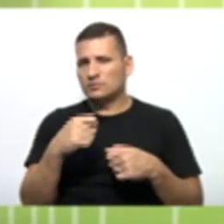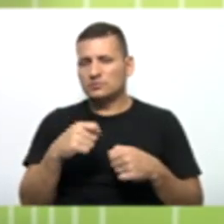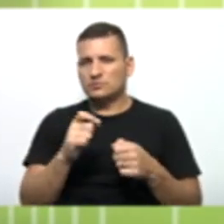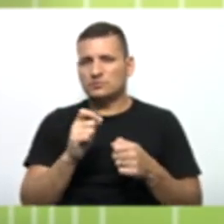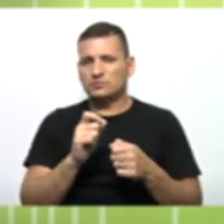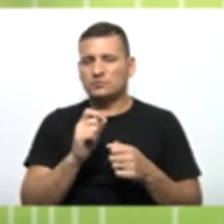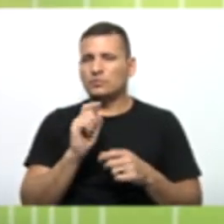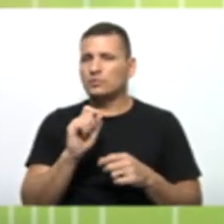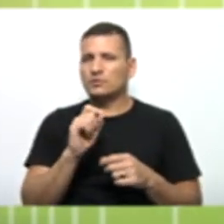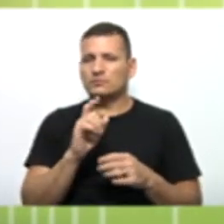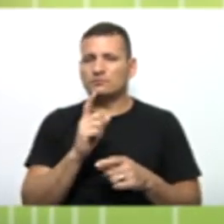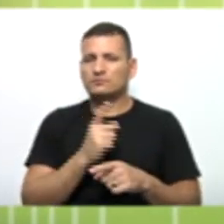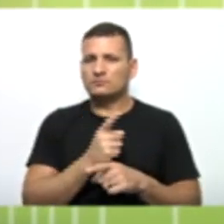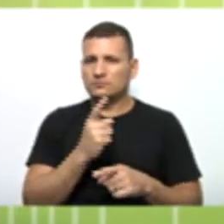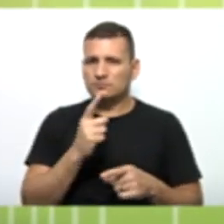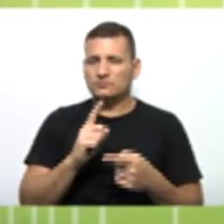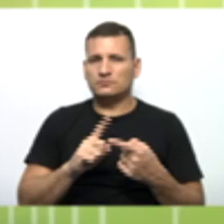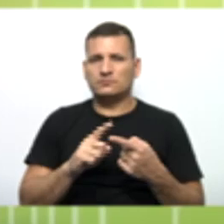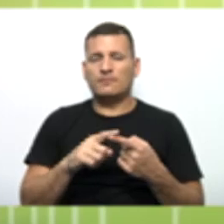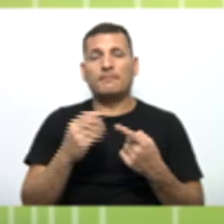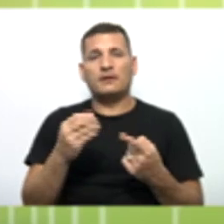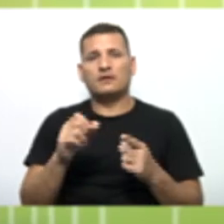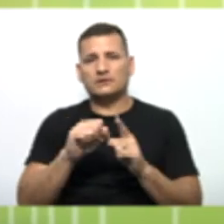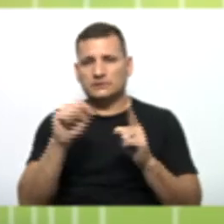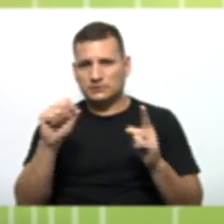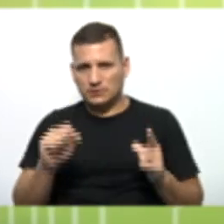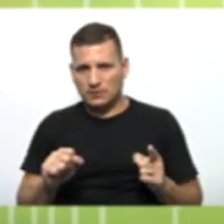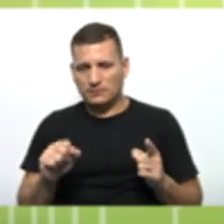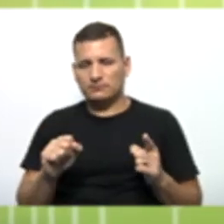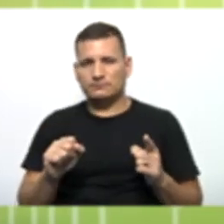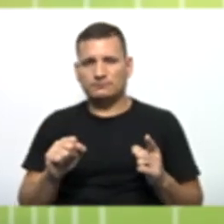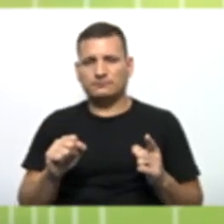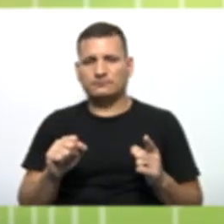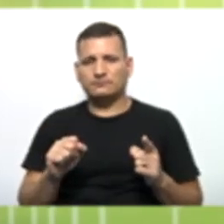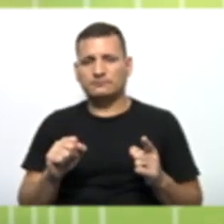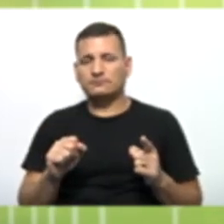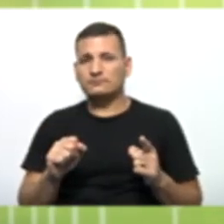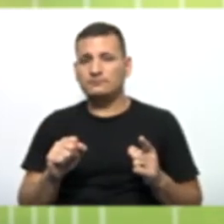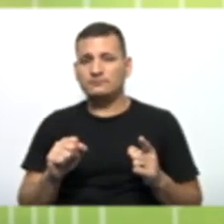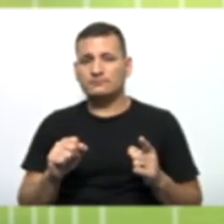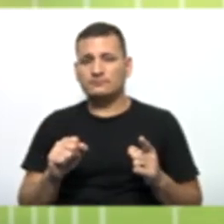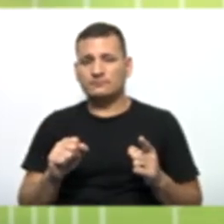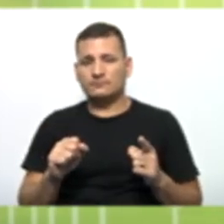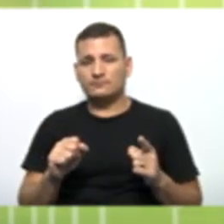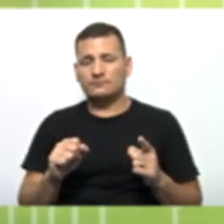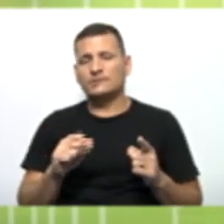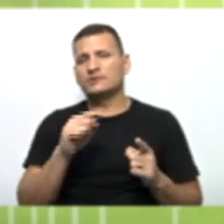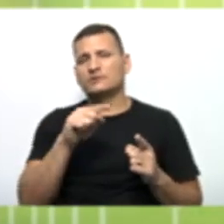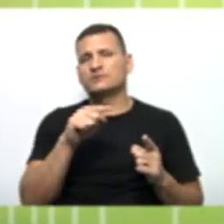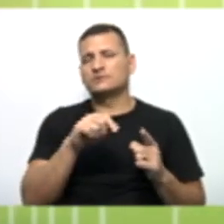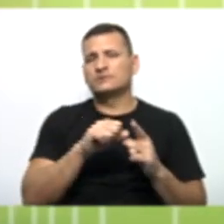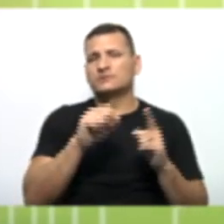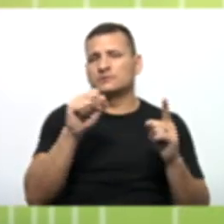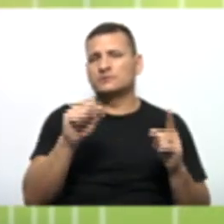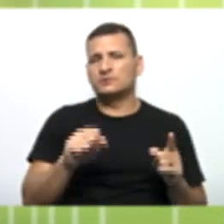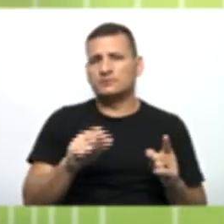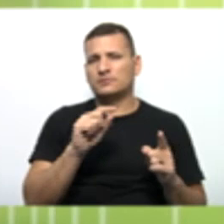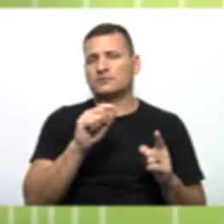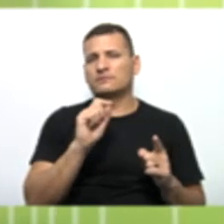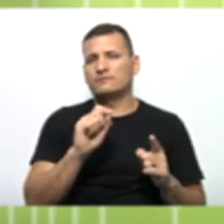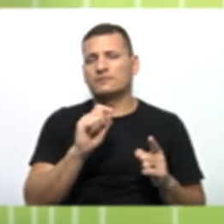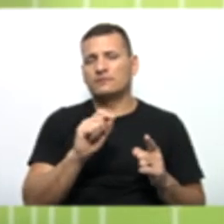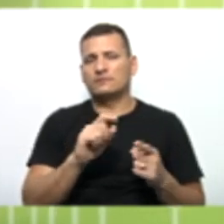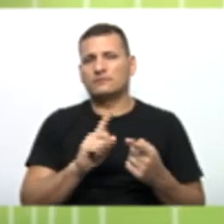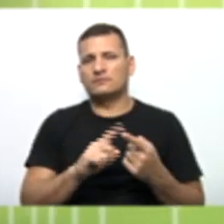precisa identificar a funcionalidade, e essa funcionalidade, ela vai se relacionar com o quê? Com os